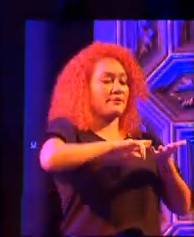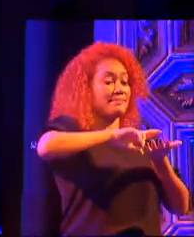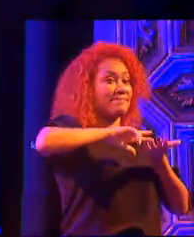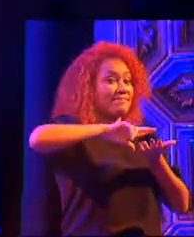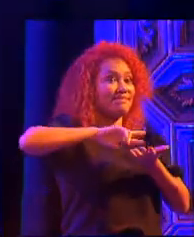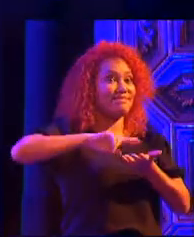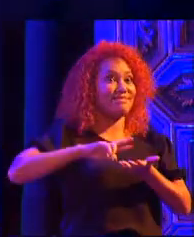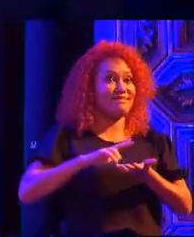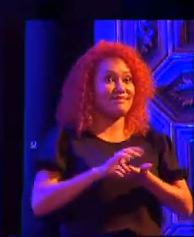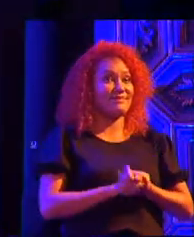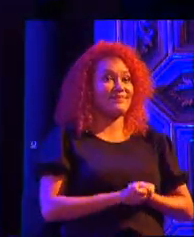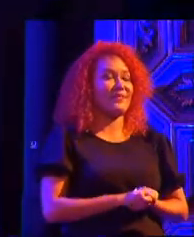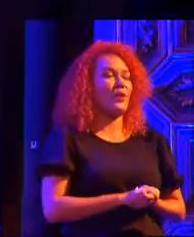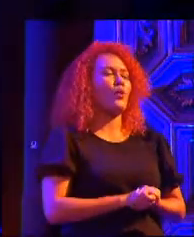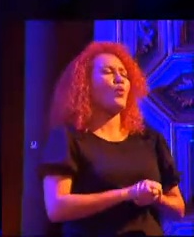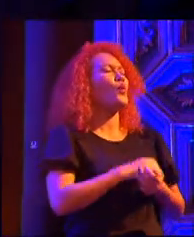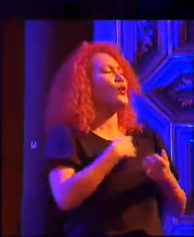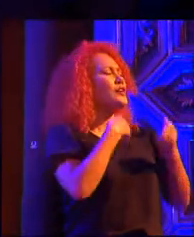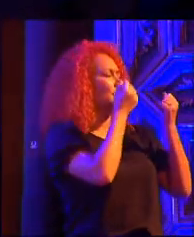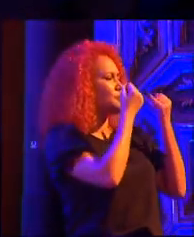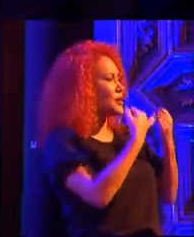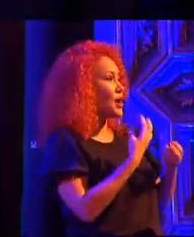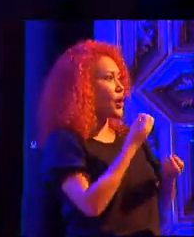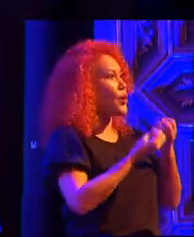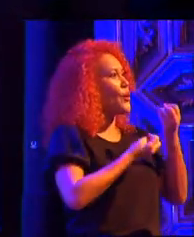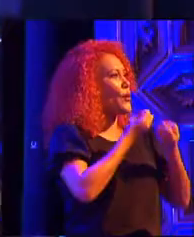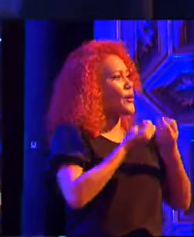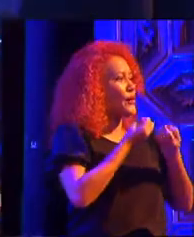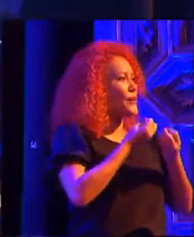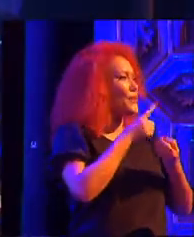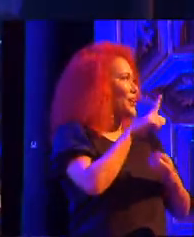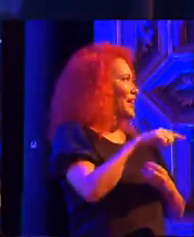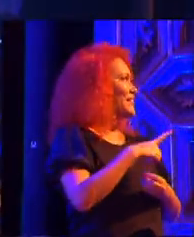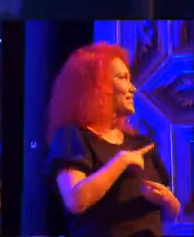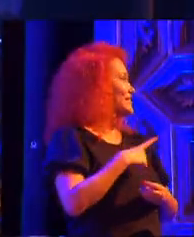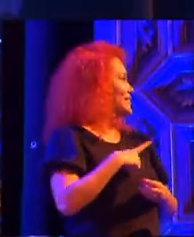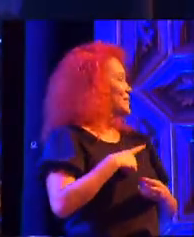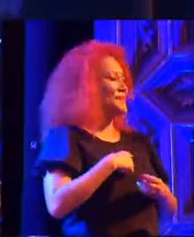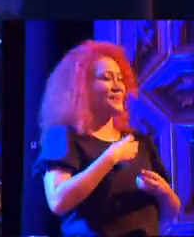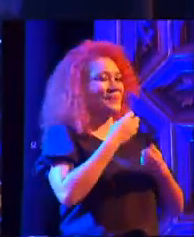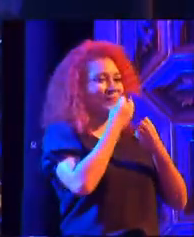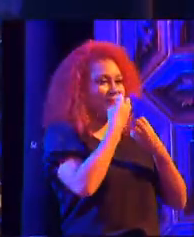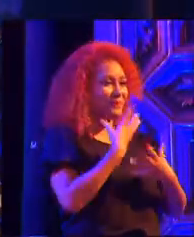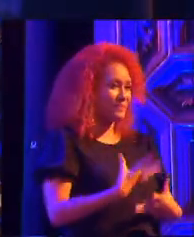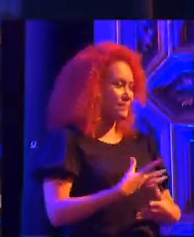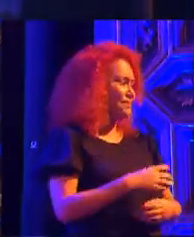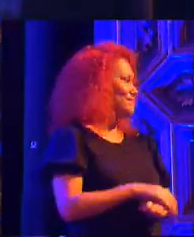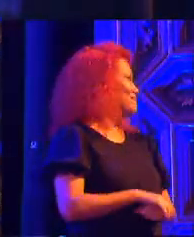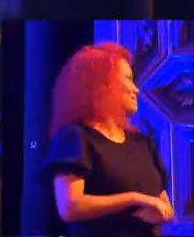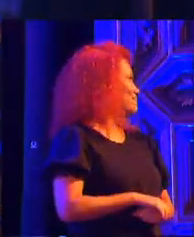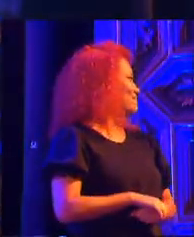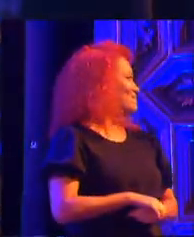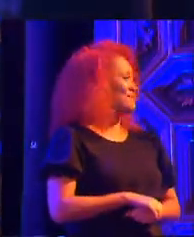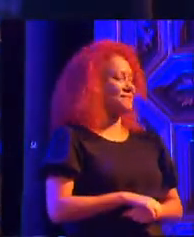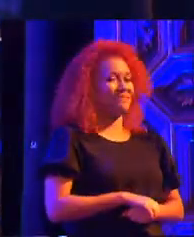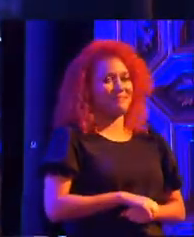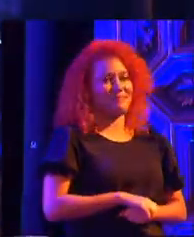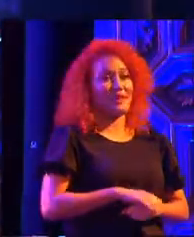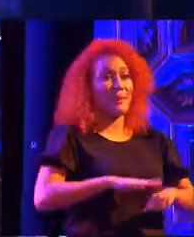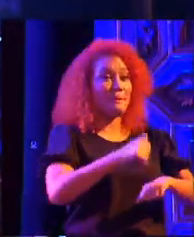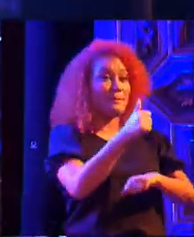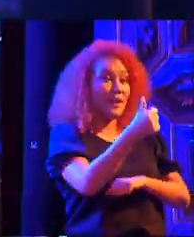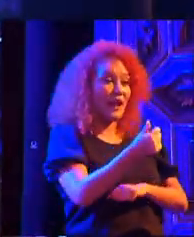aí a Marisa explicando detalhes da categoria instrumental. Muito bom. Vamos conhecer os indicados para melhor